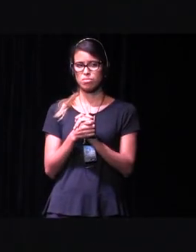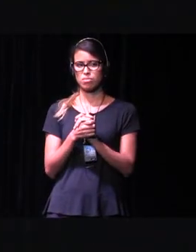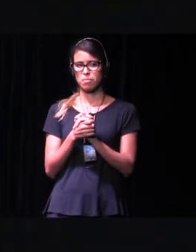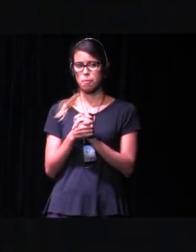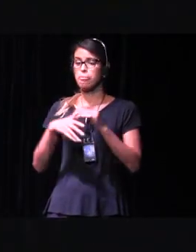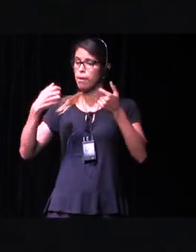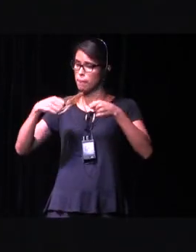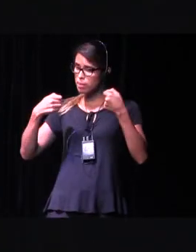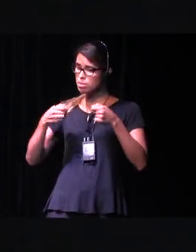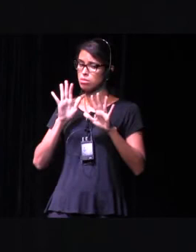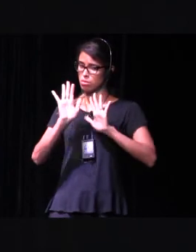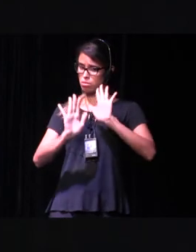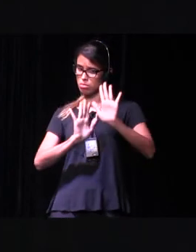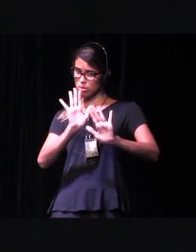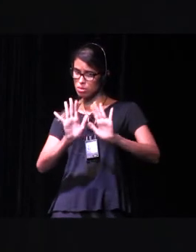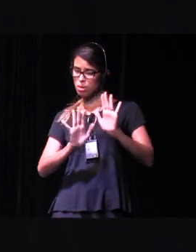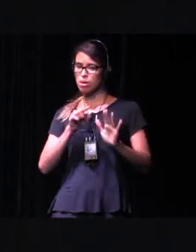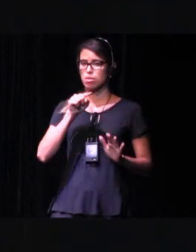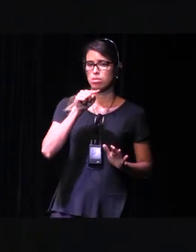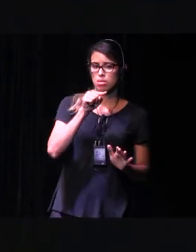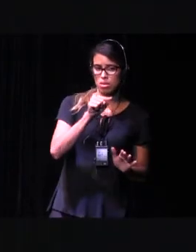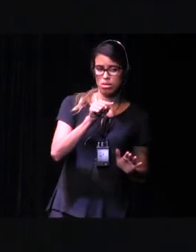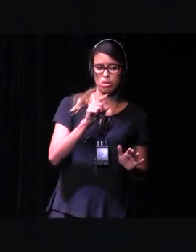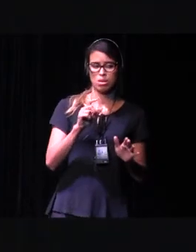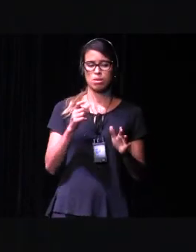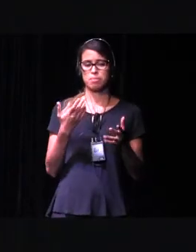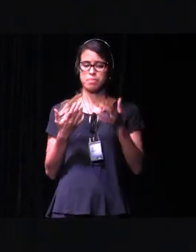Deve-se ter um pouco de cuidado, então, também para